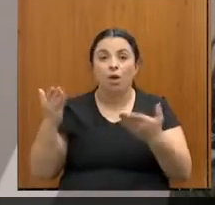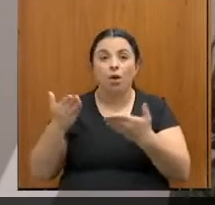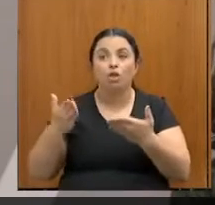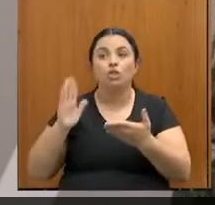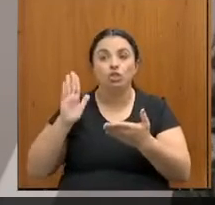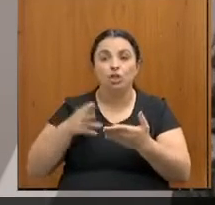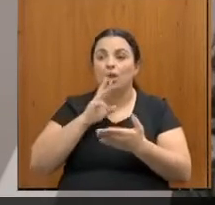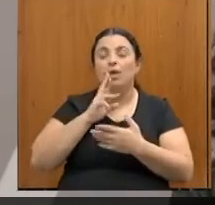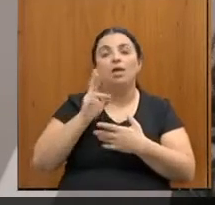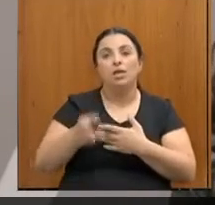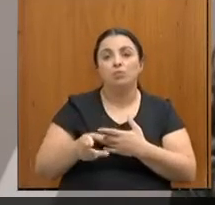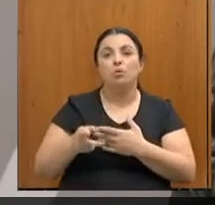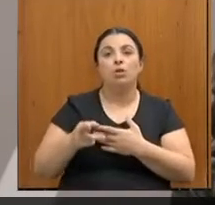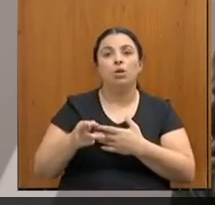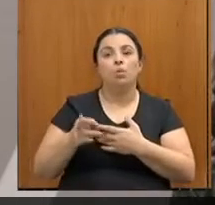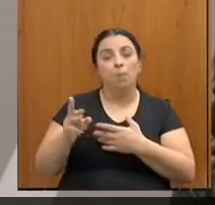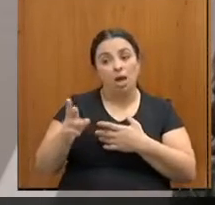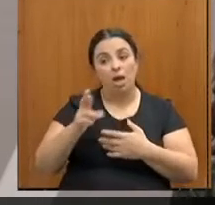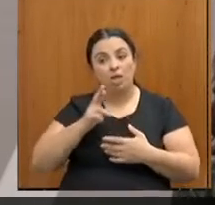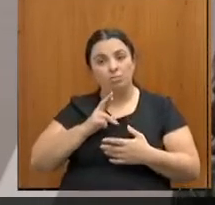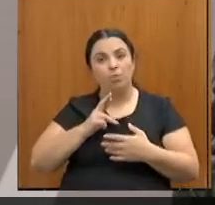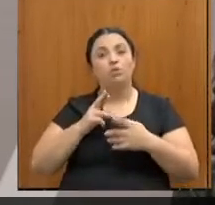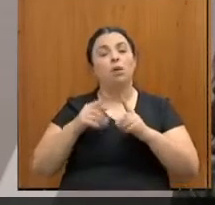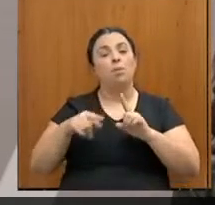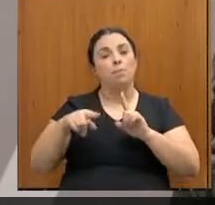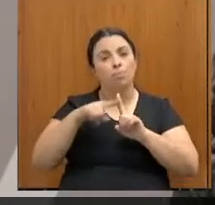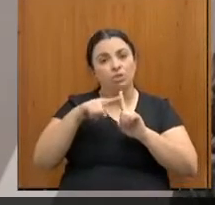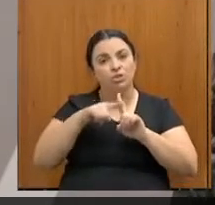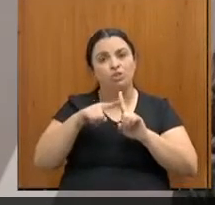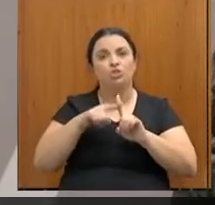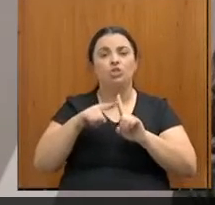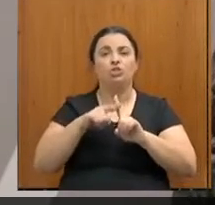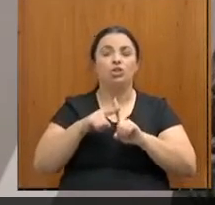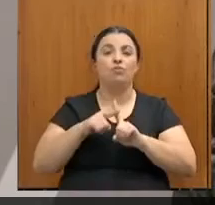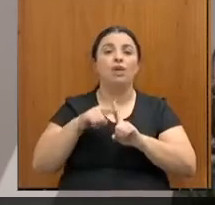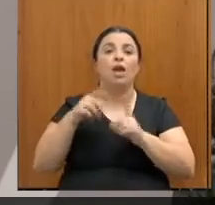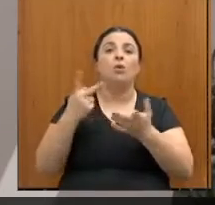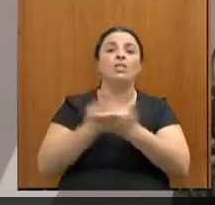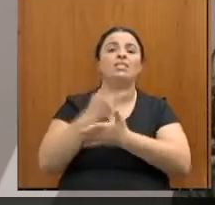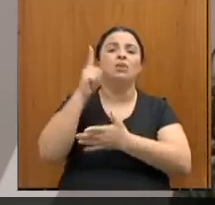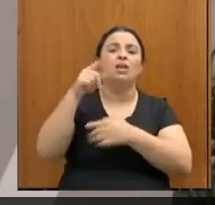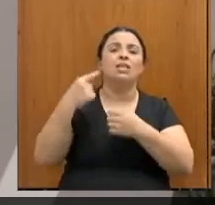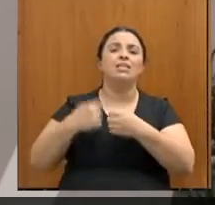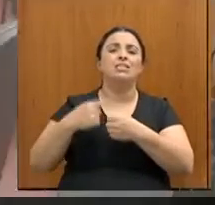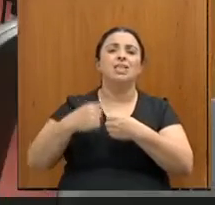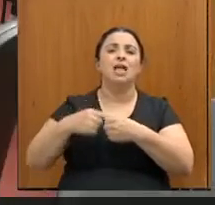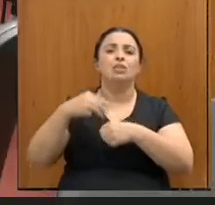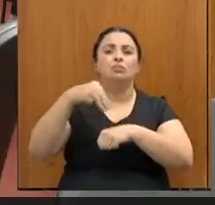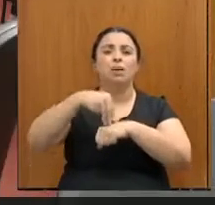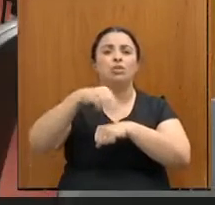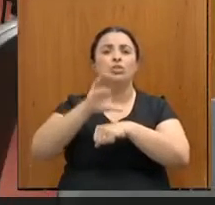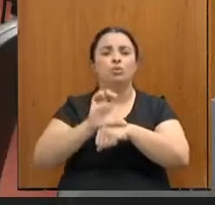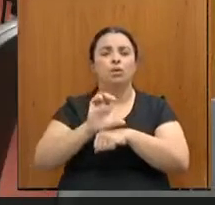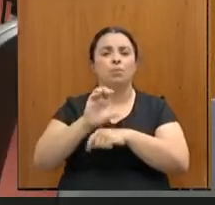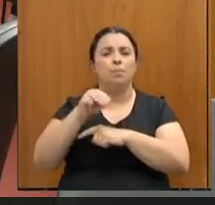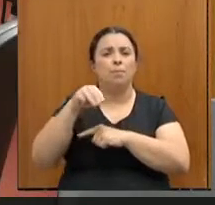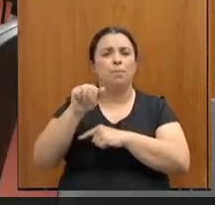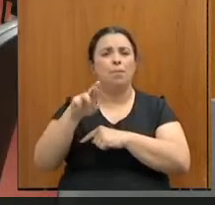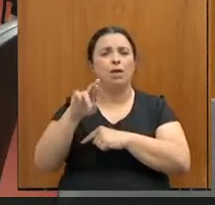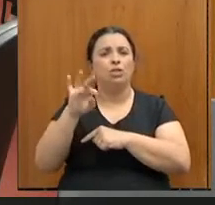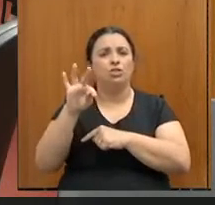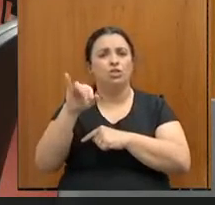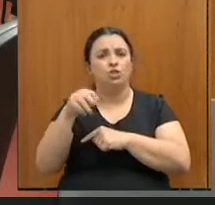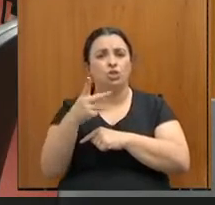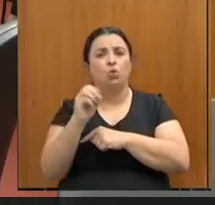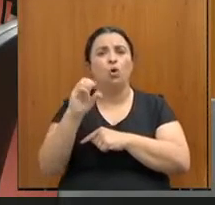para dar um retorno positivo daquilo que já tinha sido construído na cidade de Martinho Campos e o que já estava implementado e o que